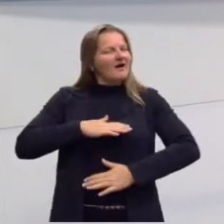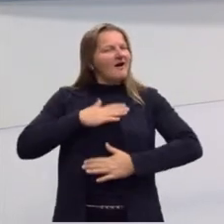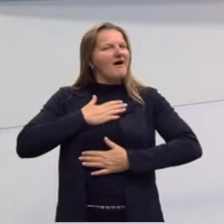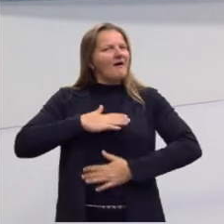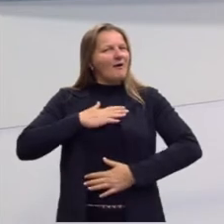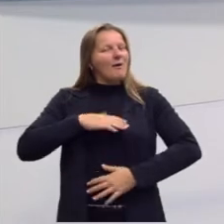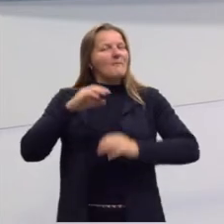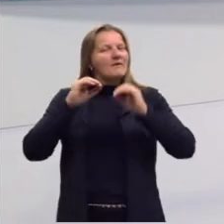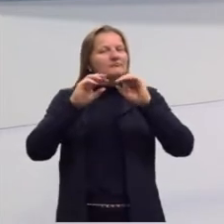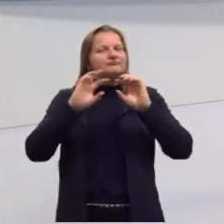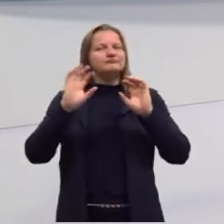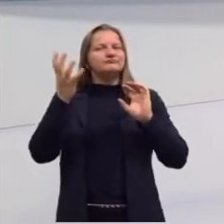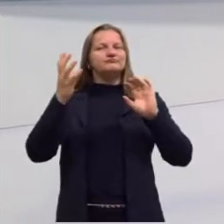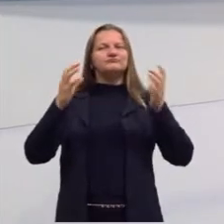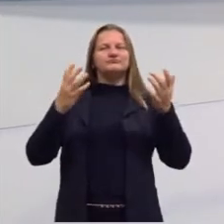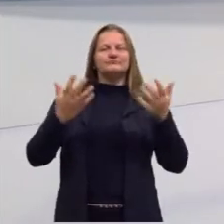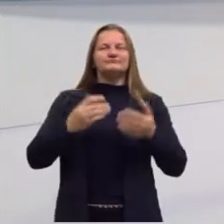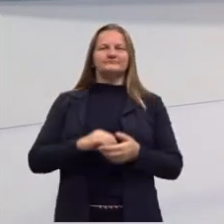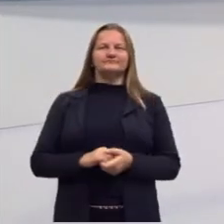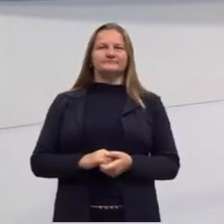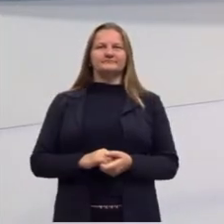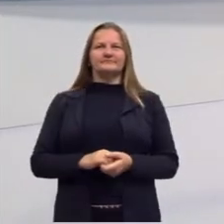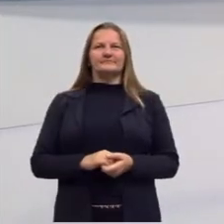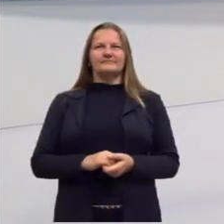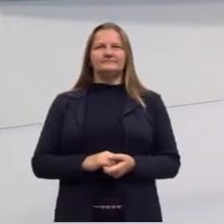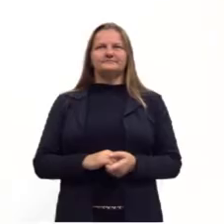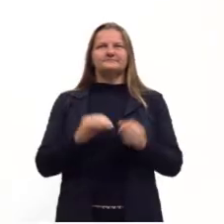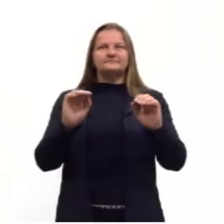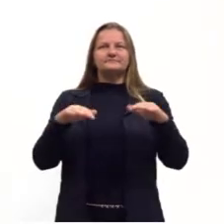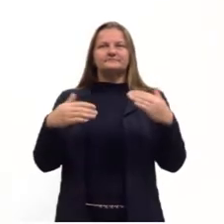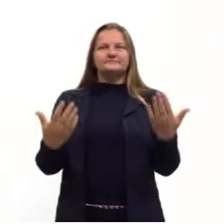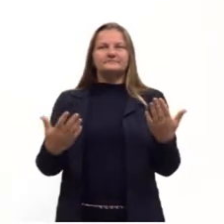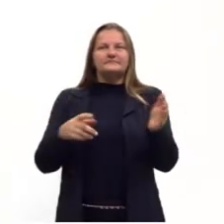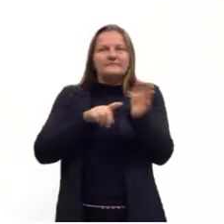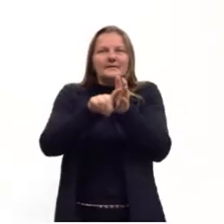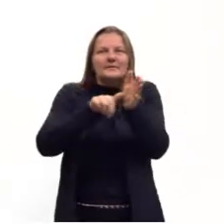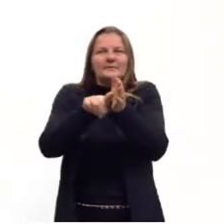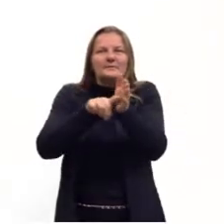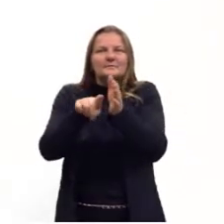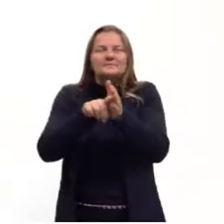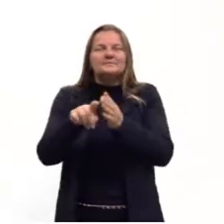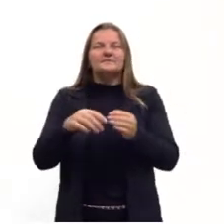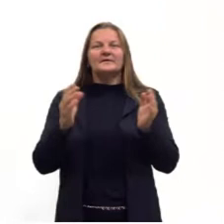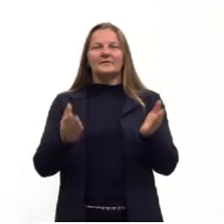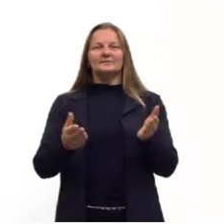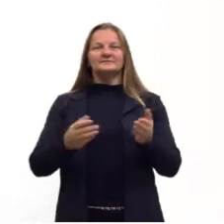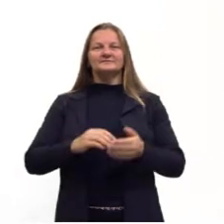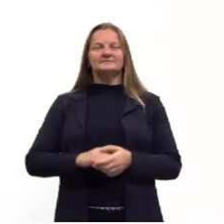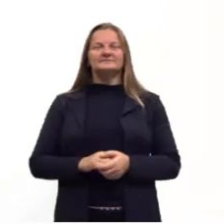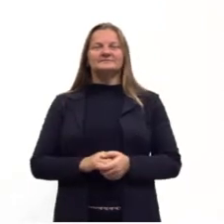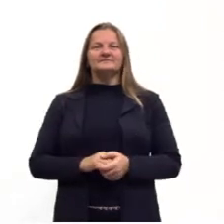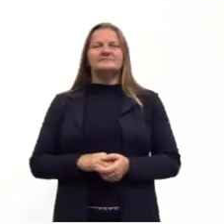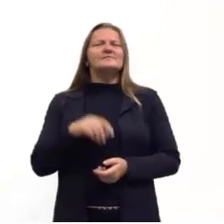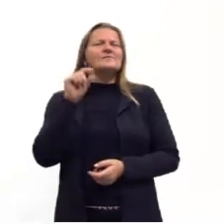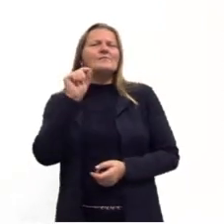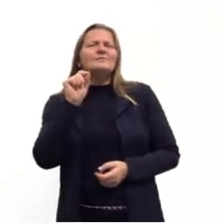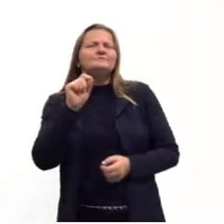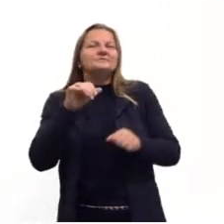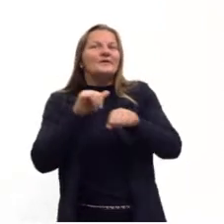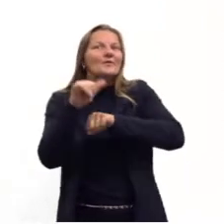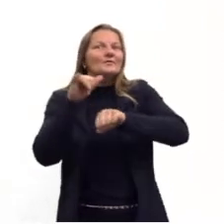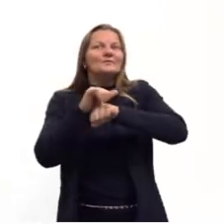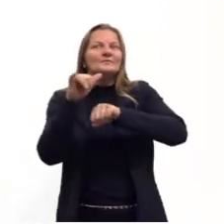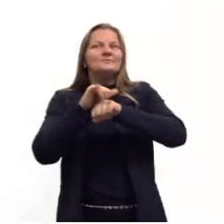conseguir resolver Ah tá então a pergunta da nossa aula de hoje é o que